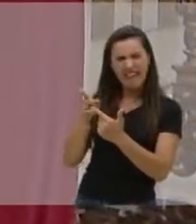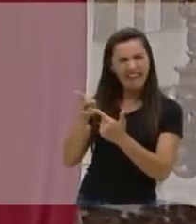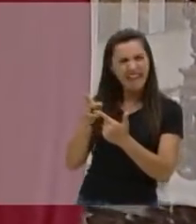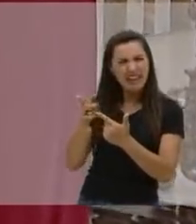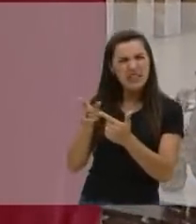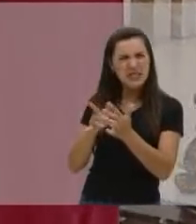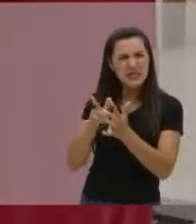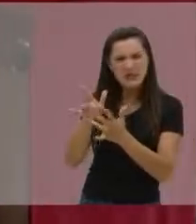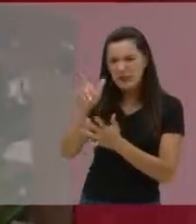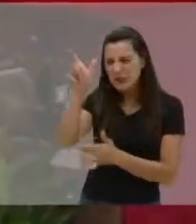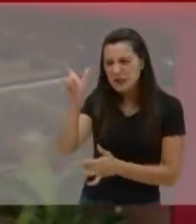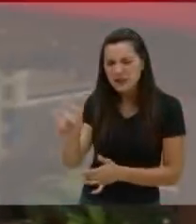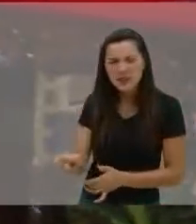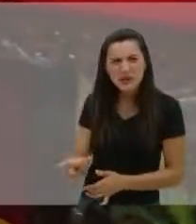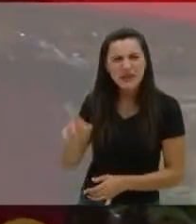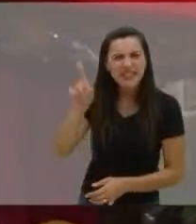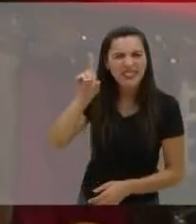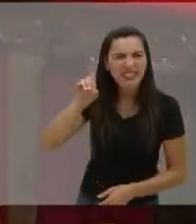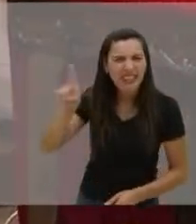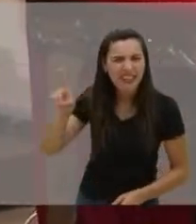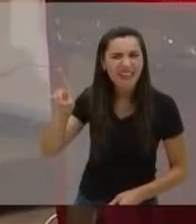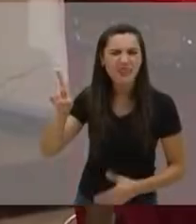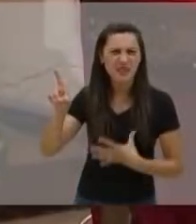Enquanto ele estava na terra,